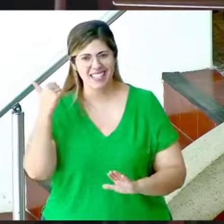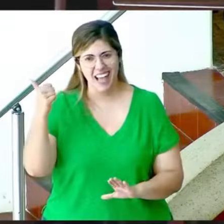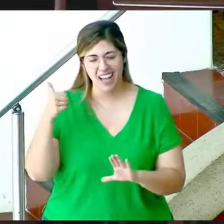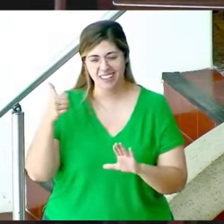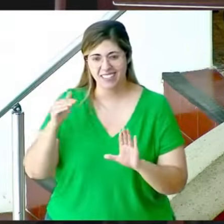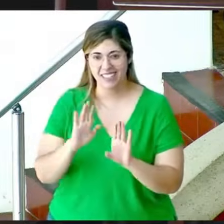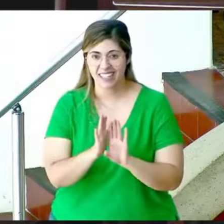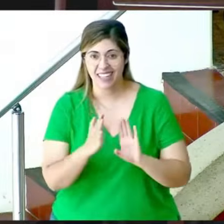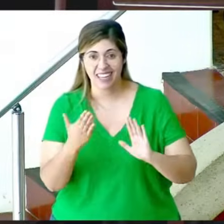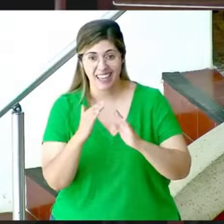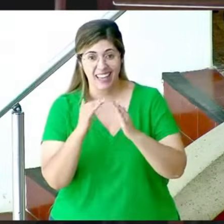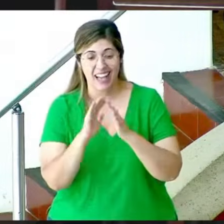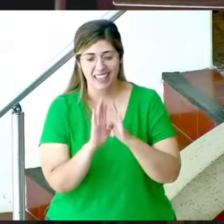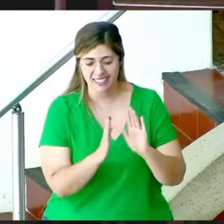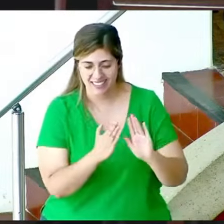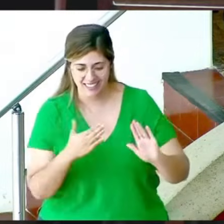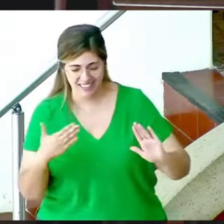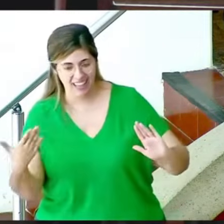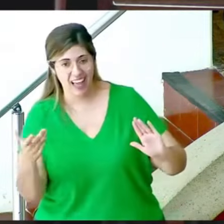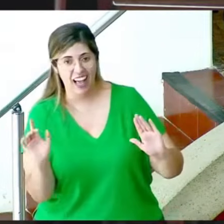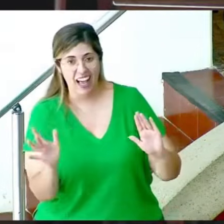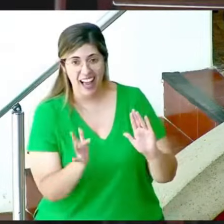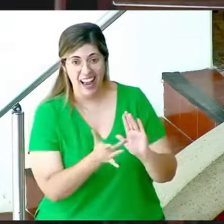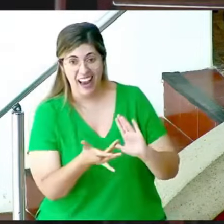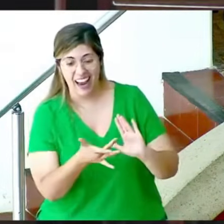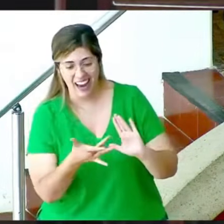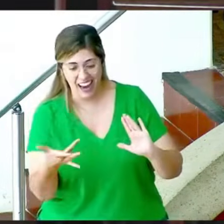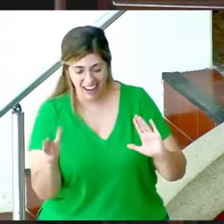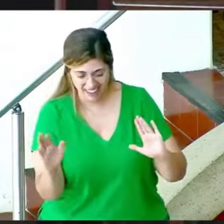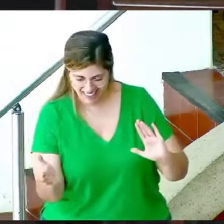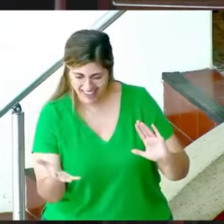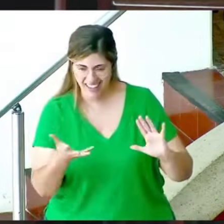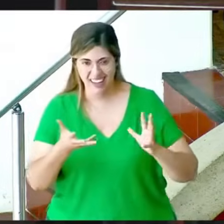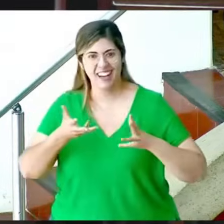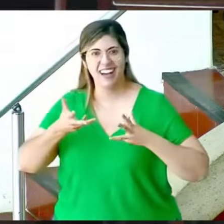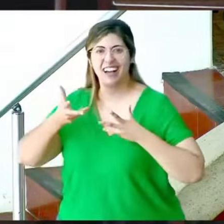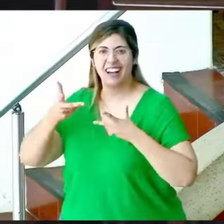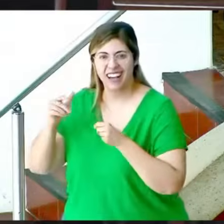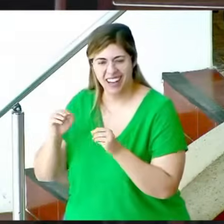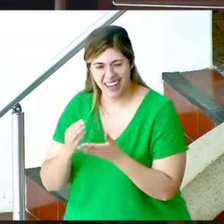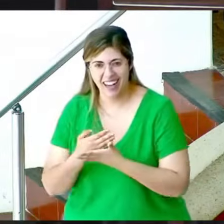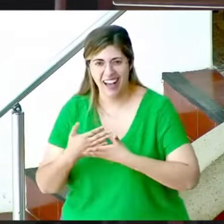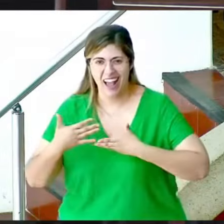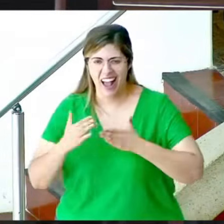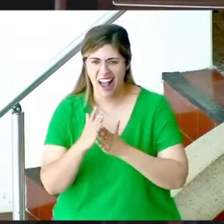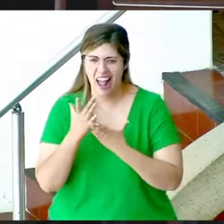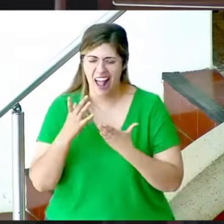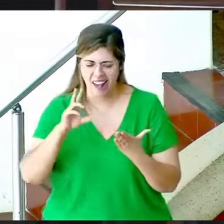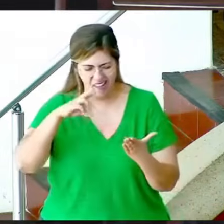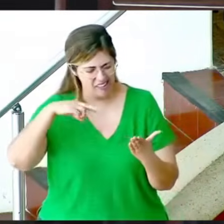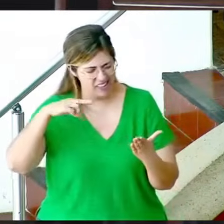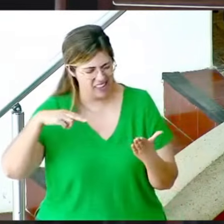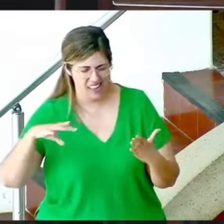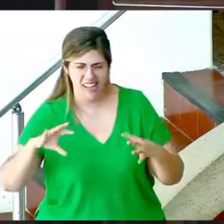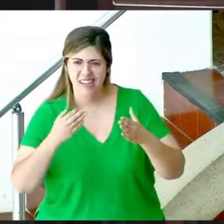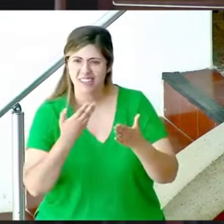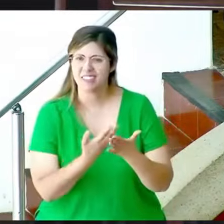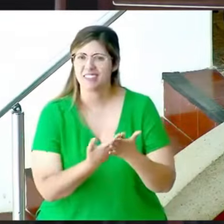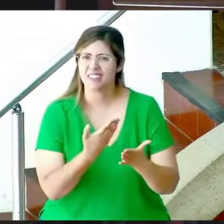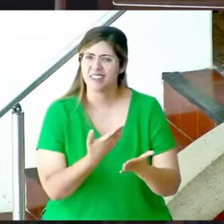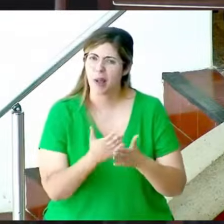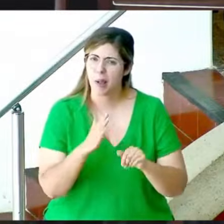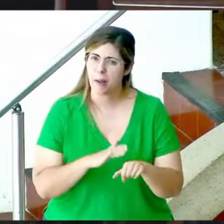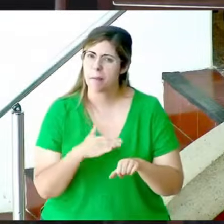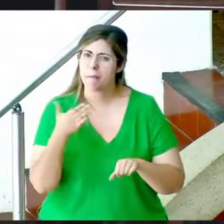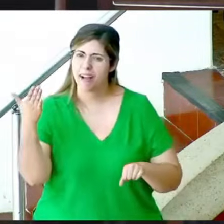abriu a porta quando tocou a campainha e disse: venha, entra aqui. Ali eu sei que uma palavra foi aberta para que alguém dissesse: vamos estudar